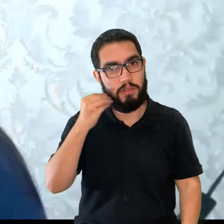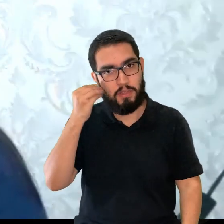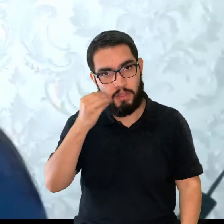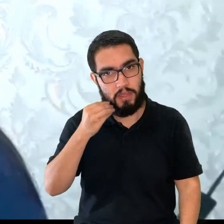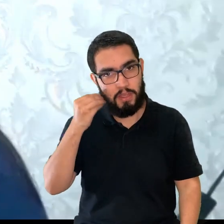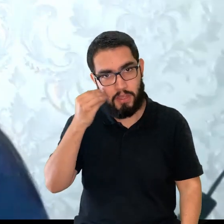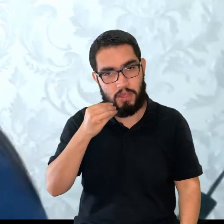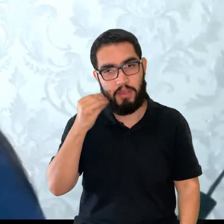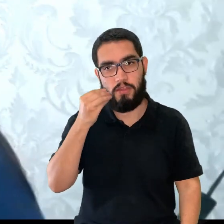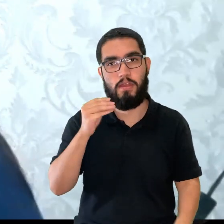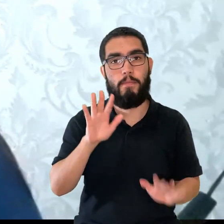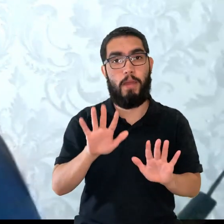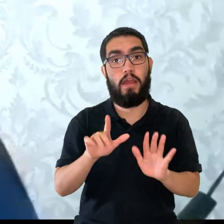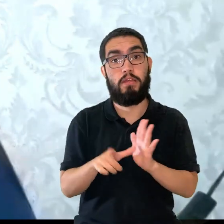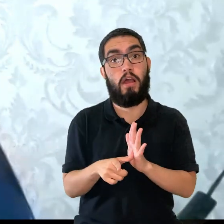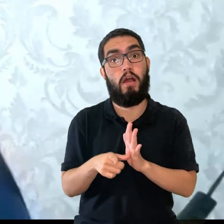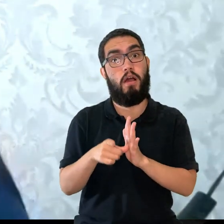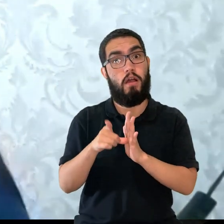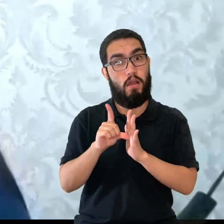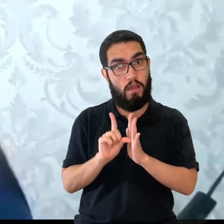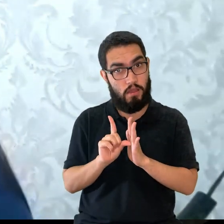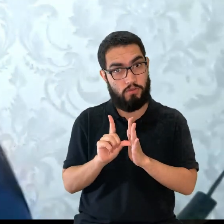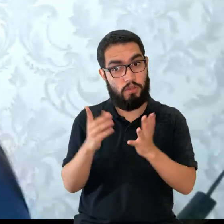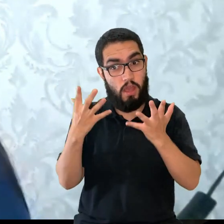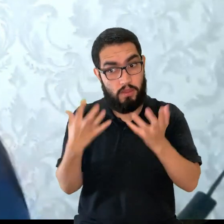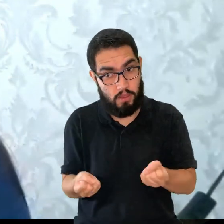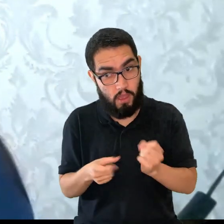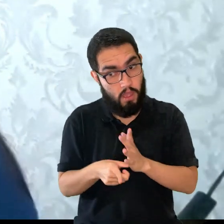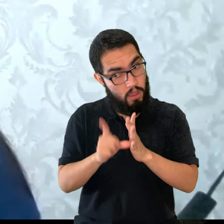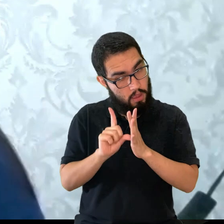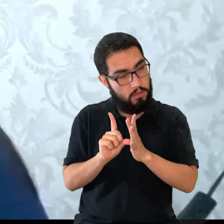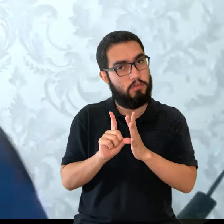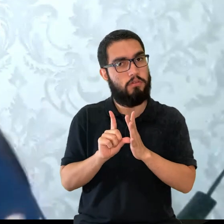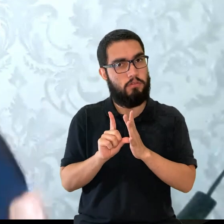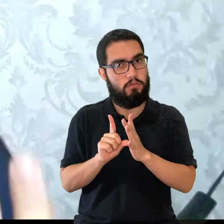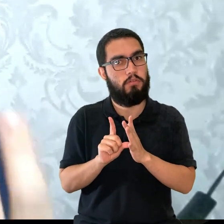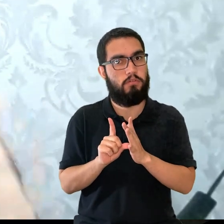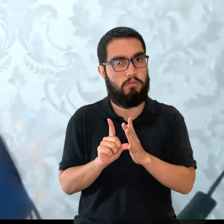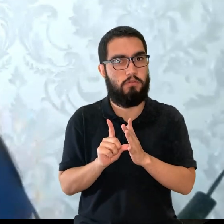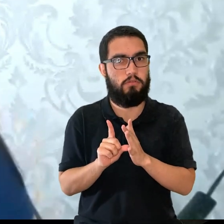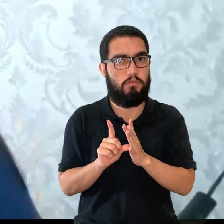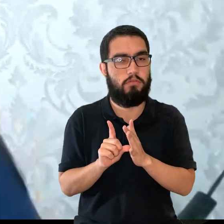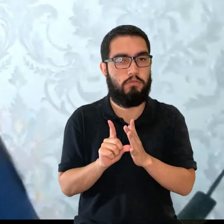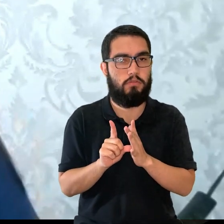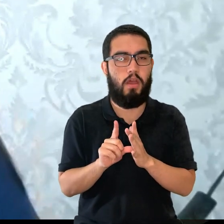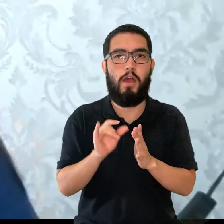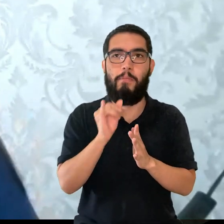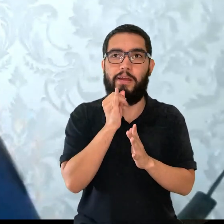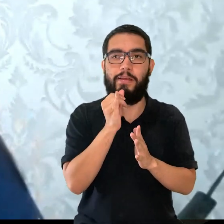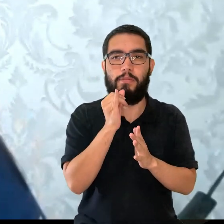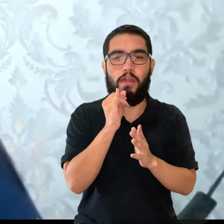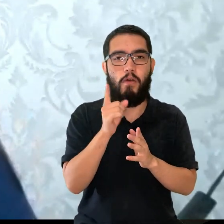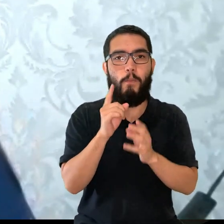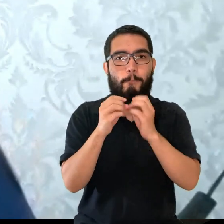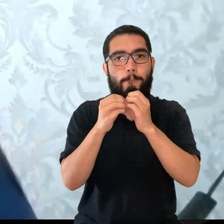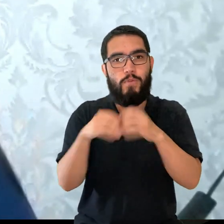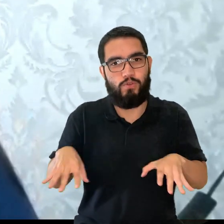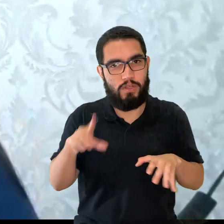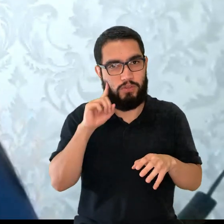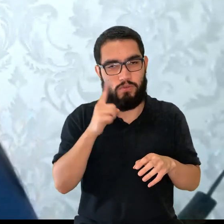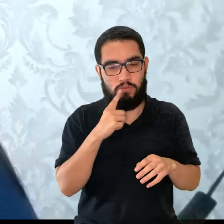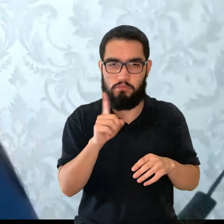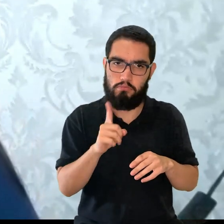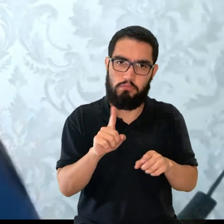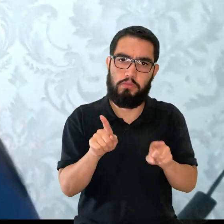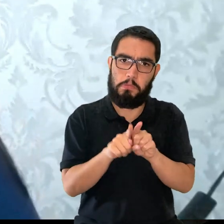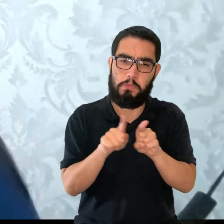você assumir um serviço que talvez você não esteja pronto, você tem que, antes disso, até para você não passar, não prejudicar o